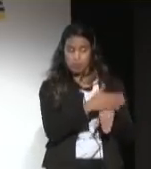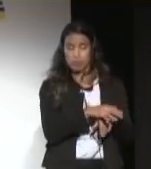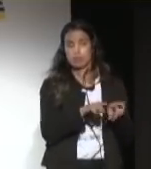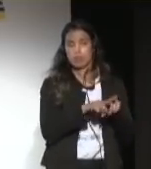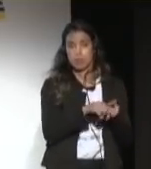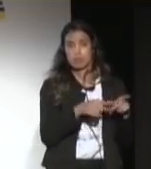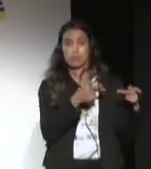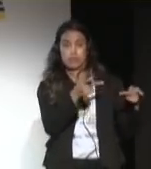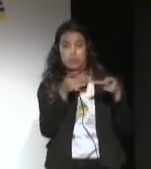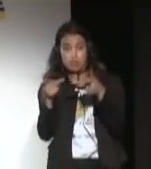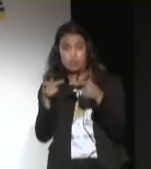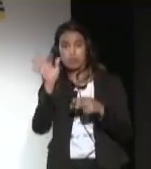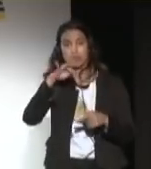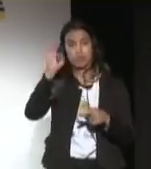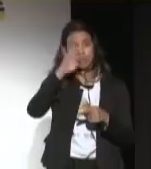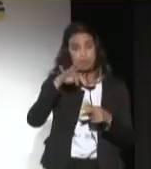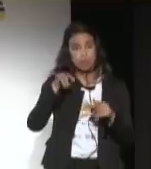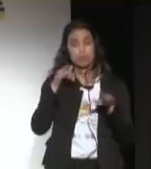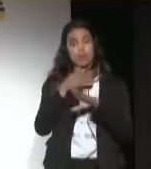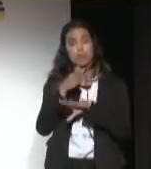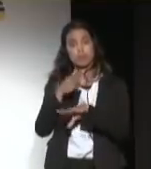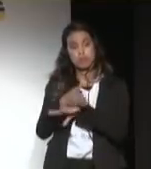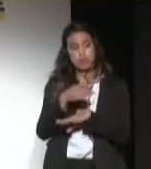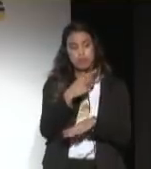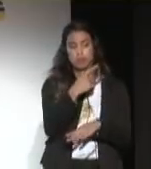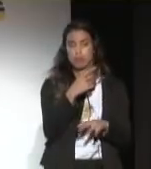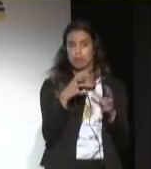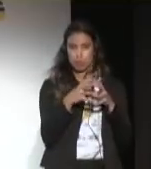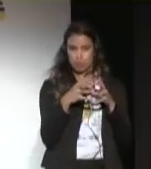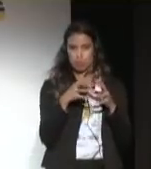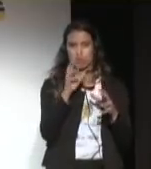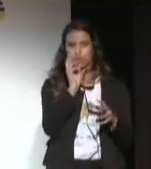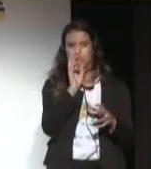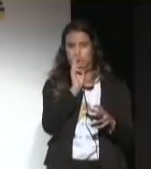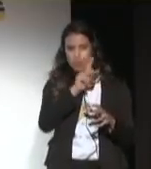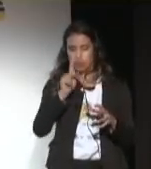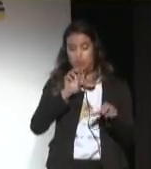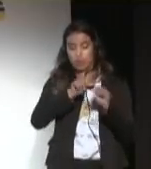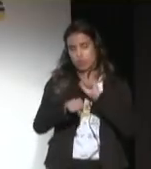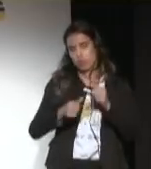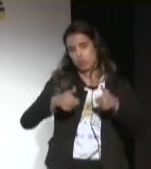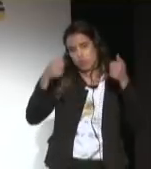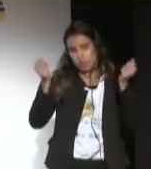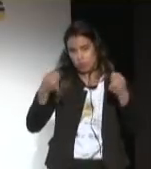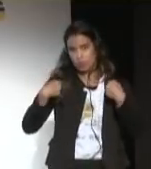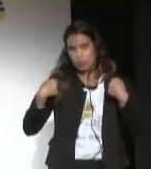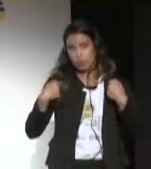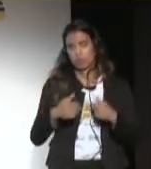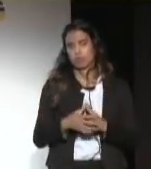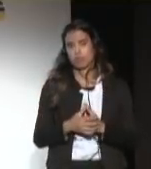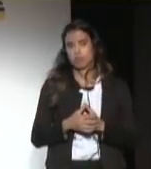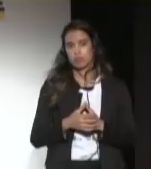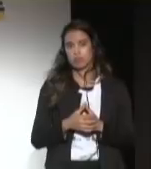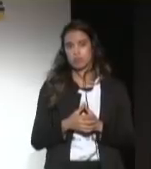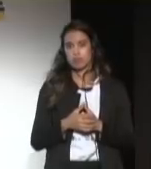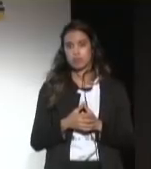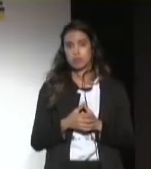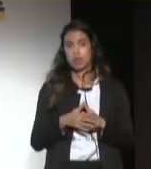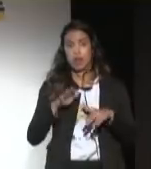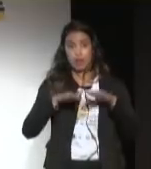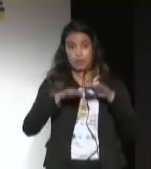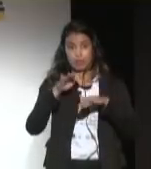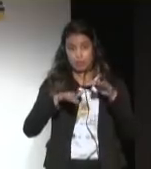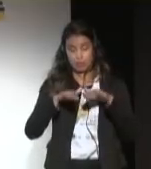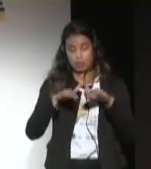visitando universidades para poder participar da formação dos professores lá. Então, esses esforços acabam se internacionalizando. Em muitos